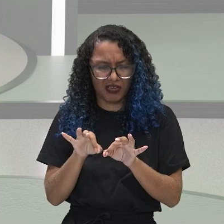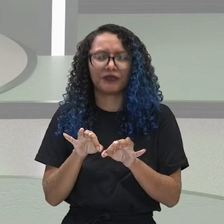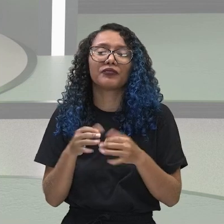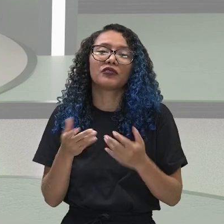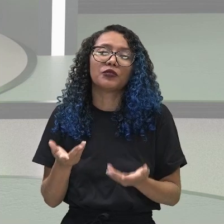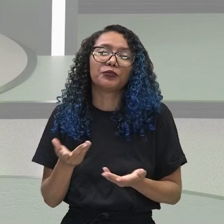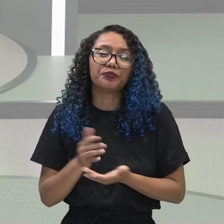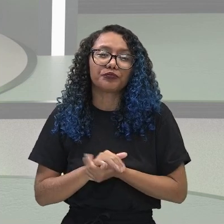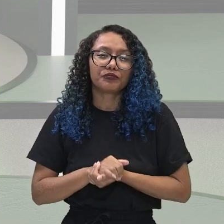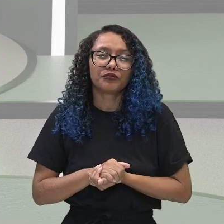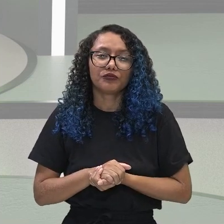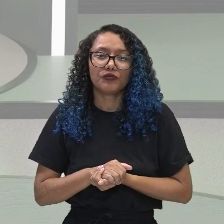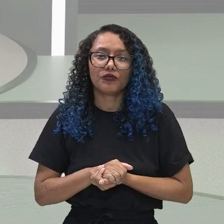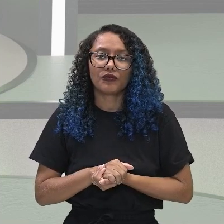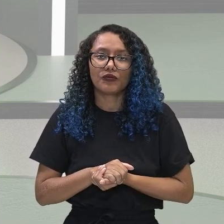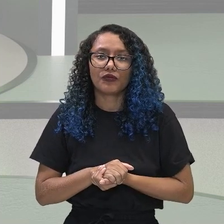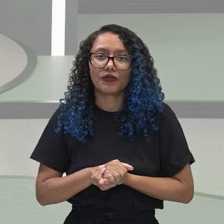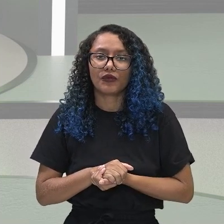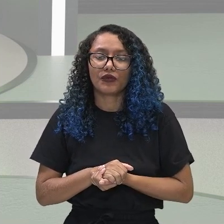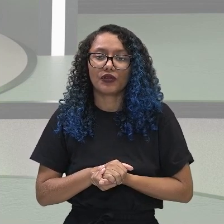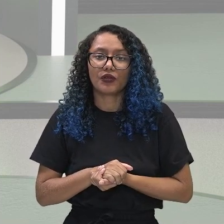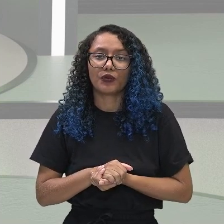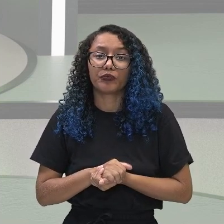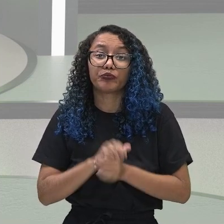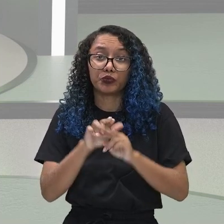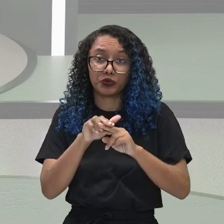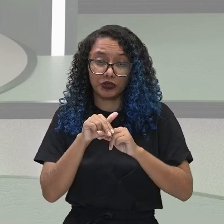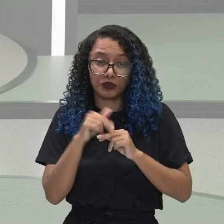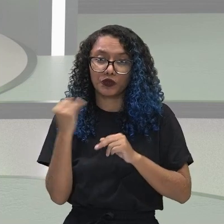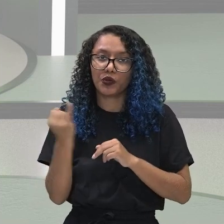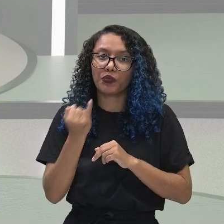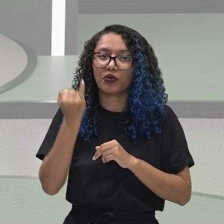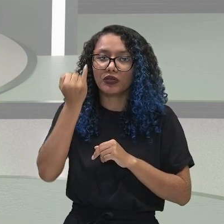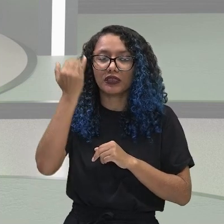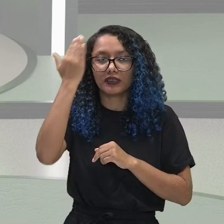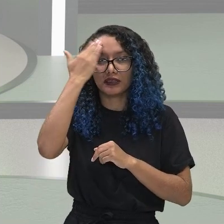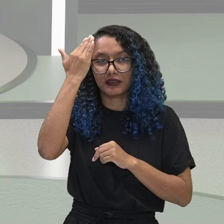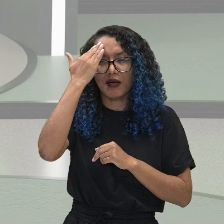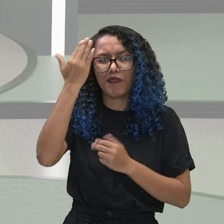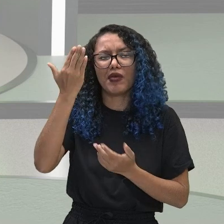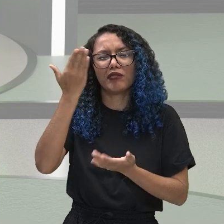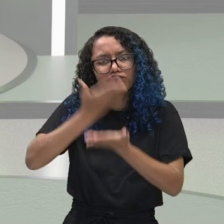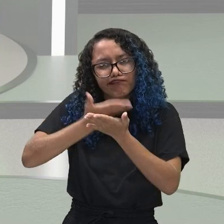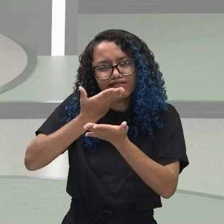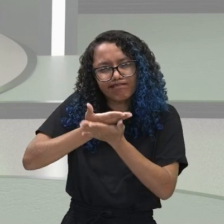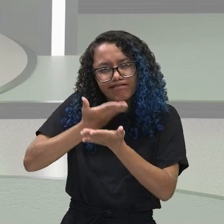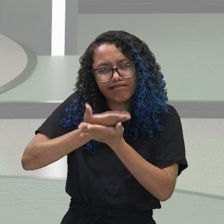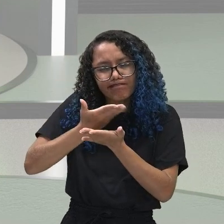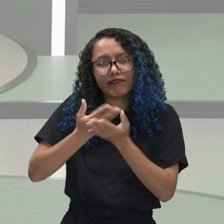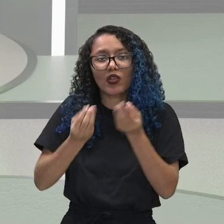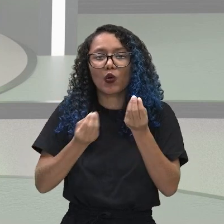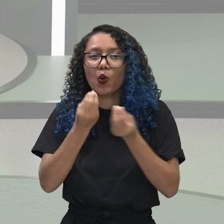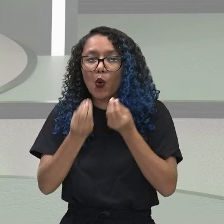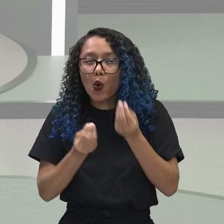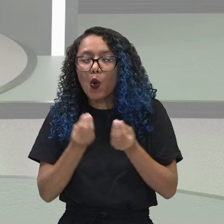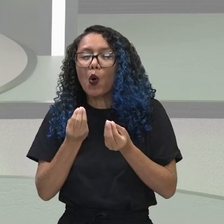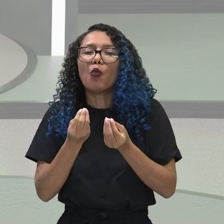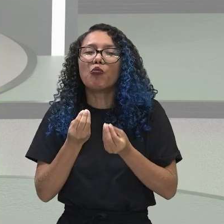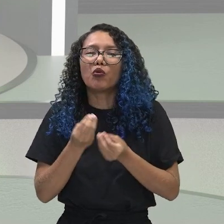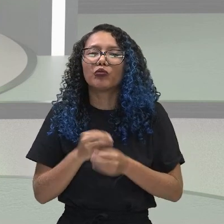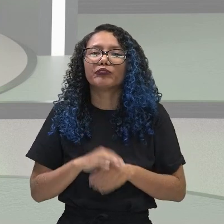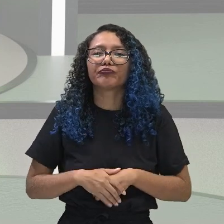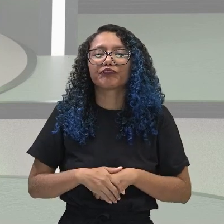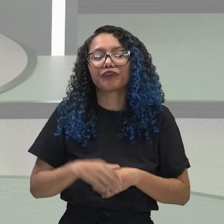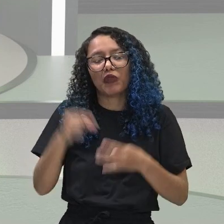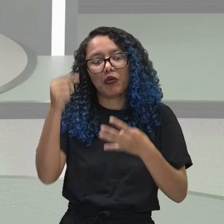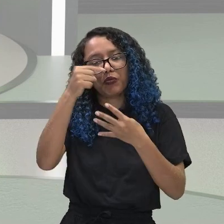isso, com a importância da gente fazer esse estudo, fazer essa diferenciação